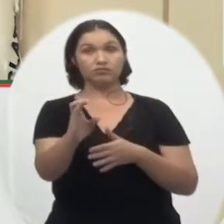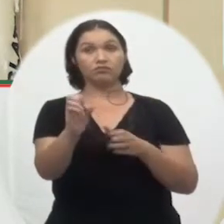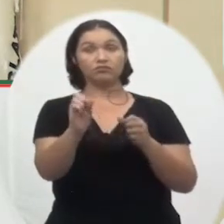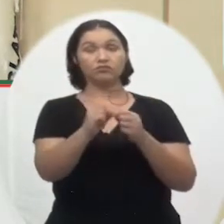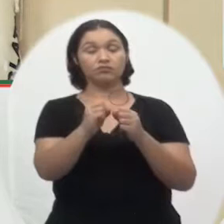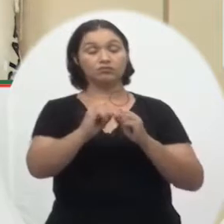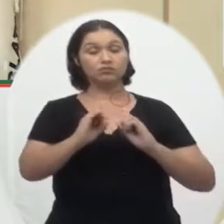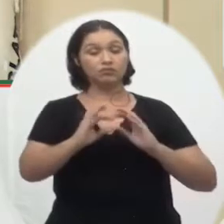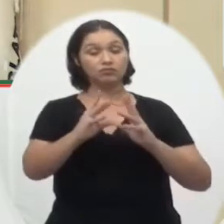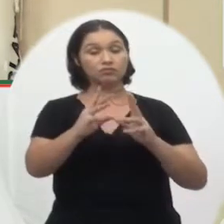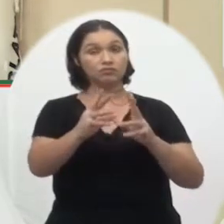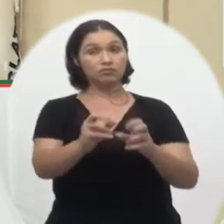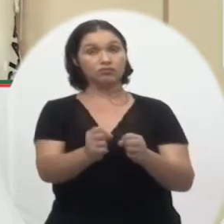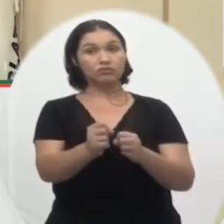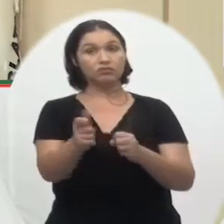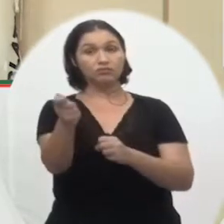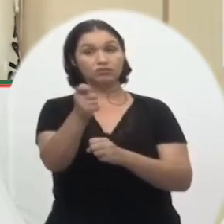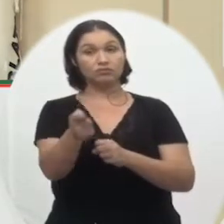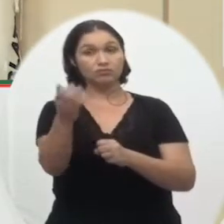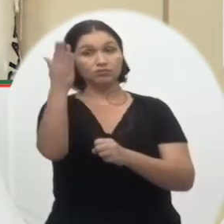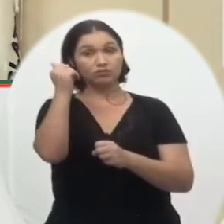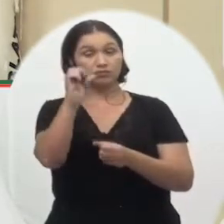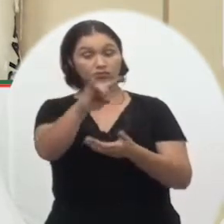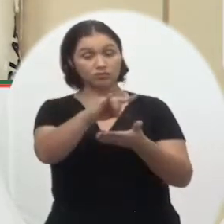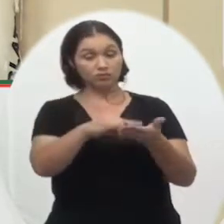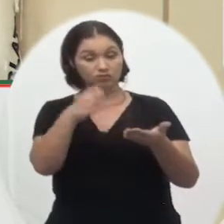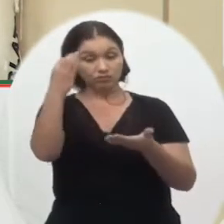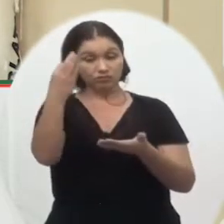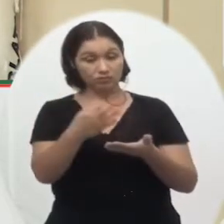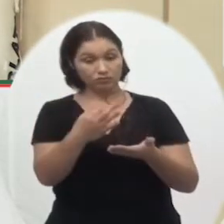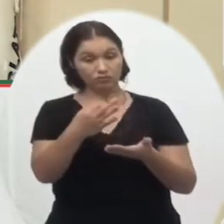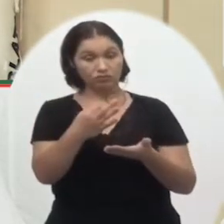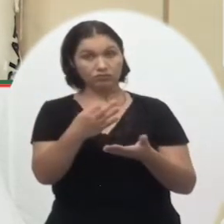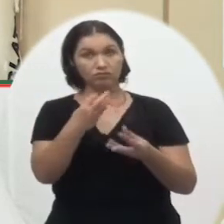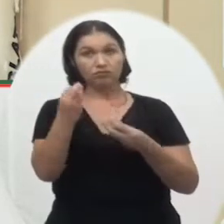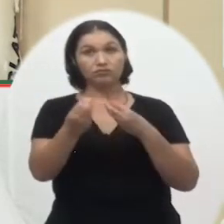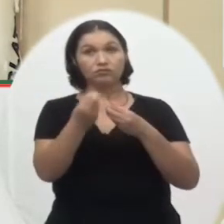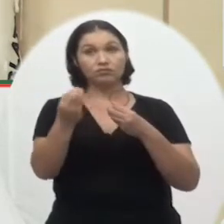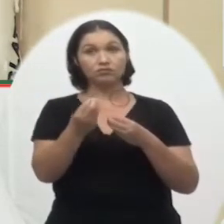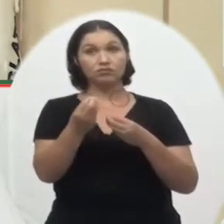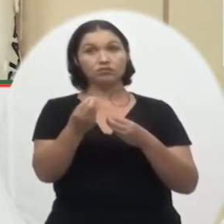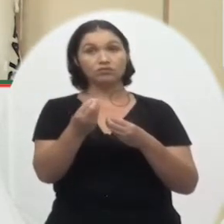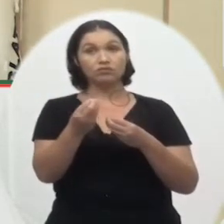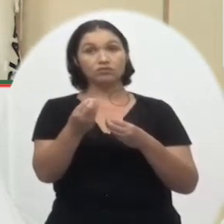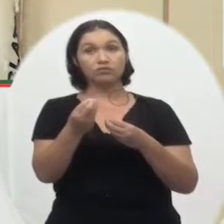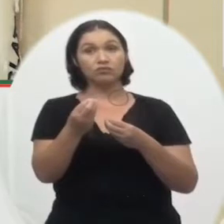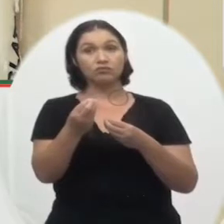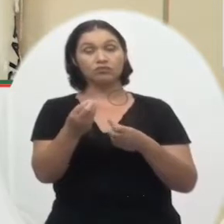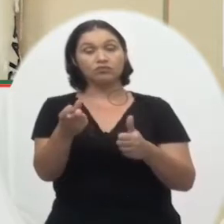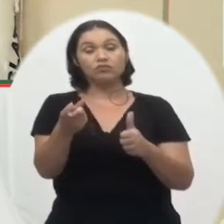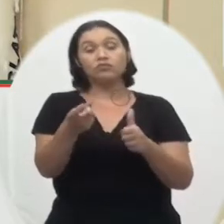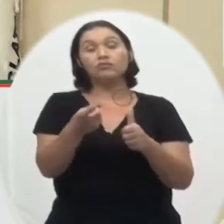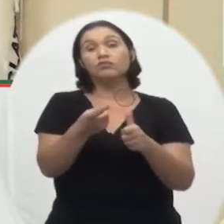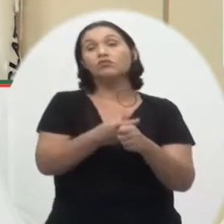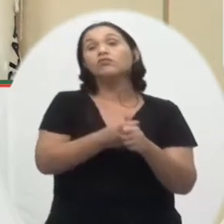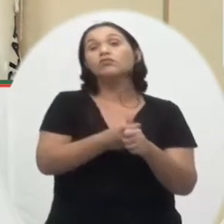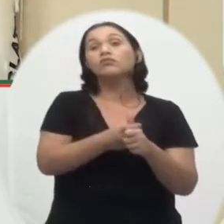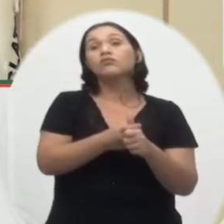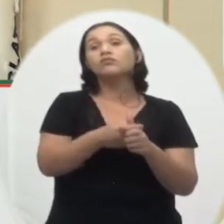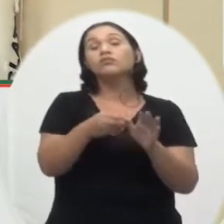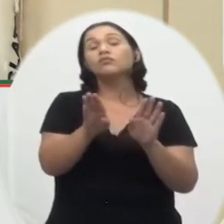ver se realmente a documentação está em dia, se está correta, como é que está a prestação de conta nas comunidades, como é que está toda a